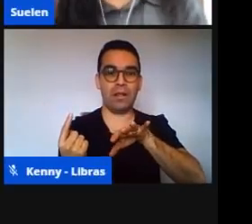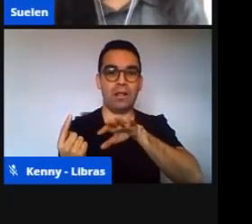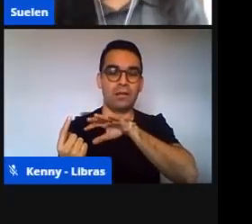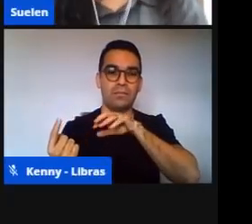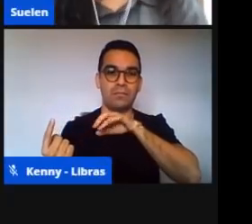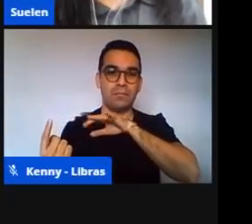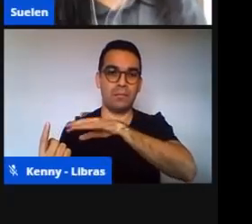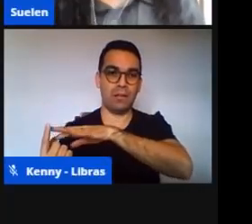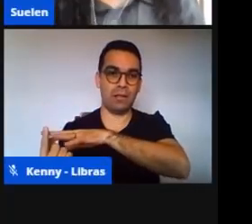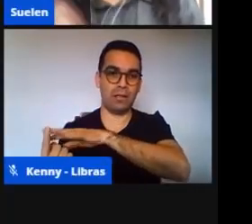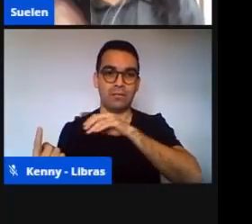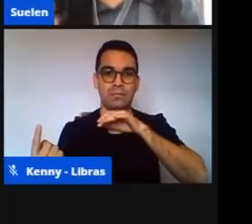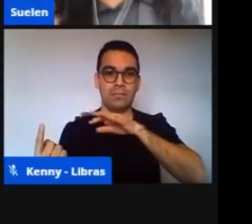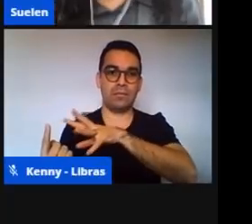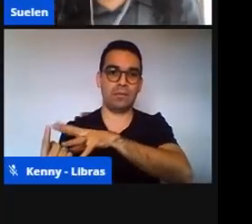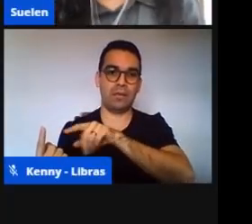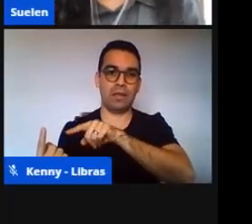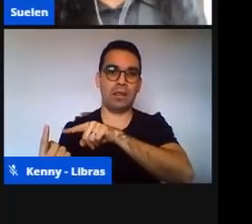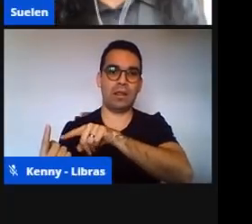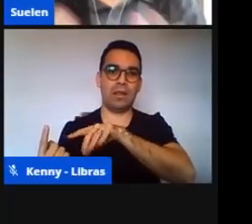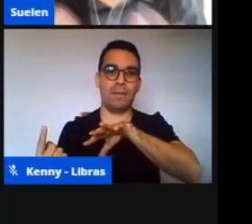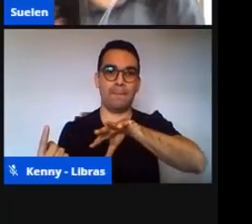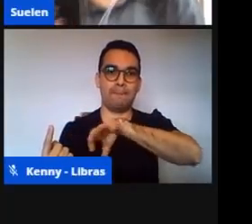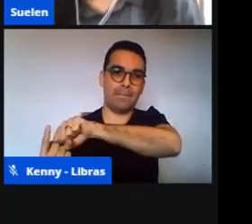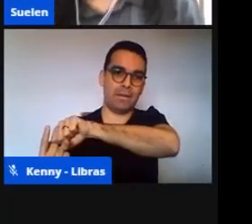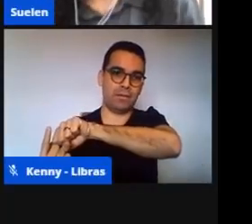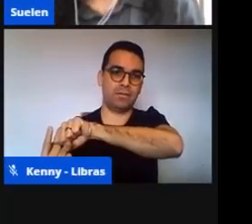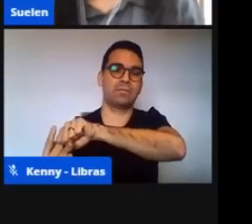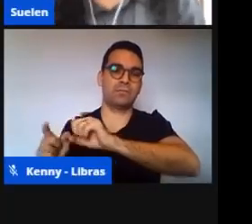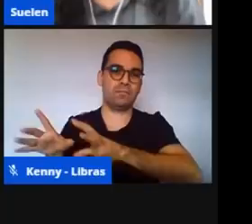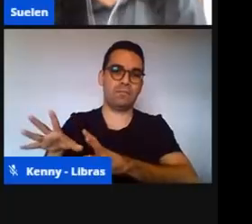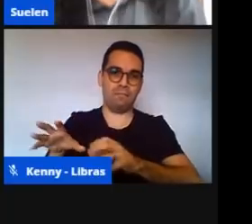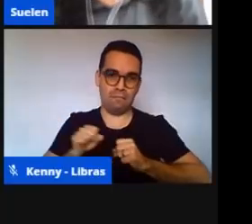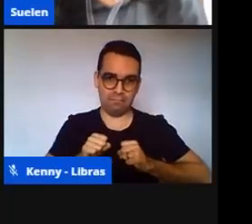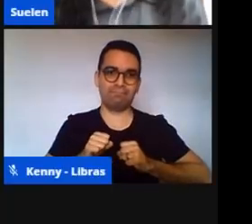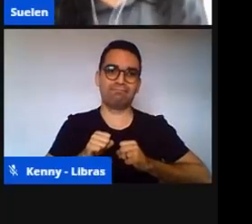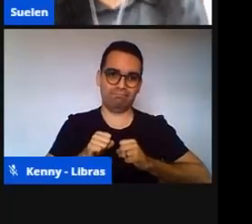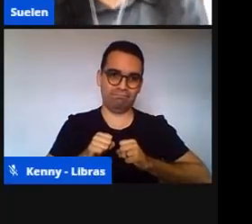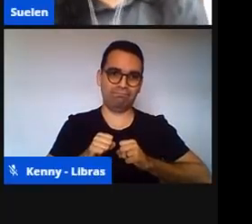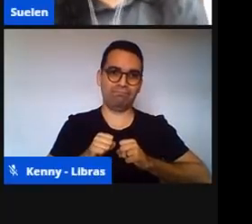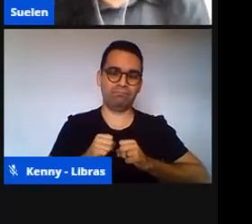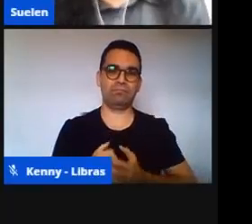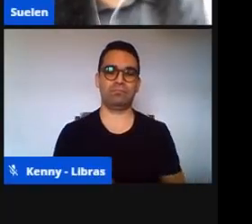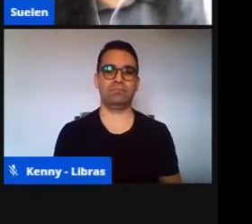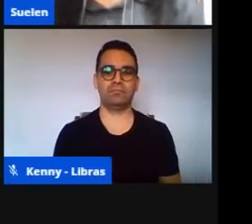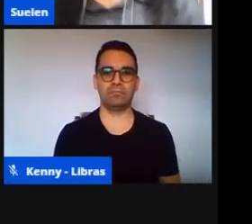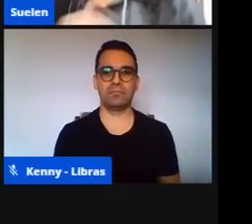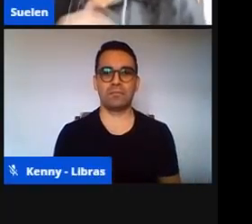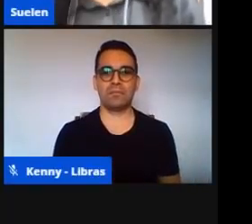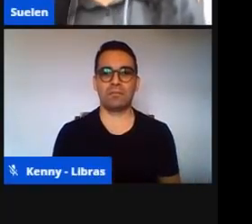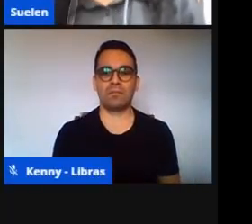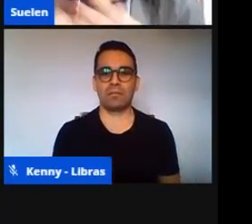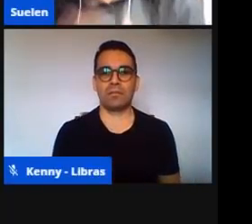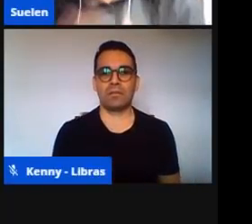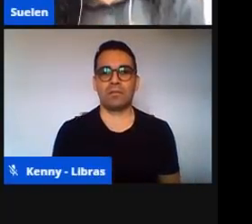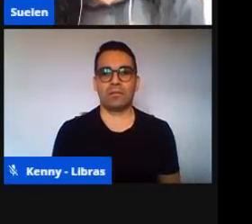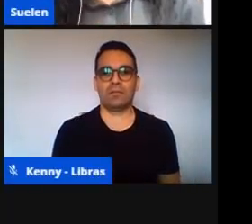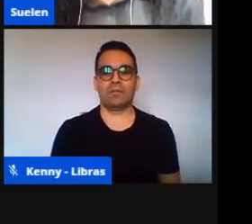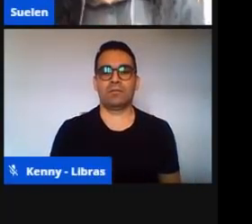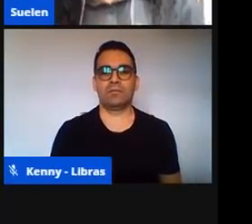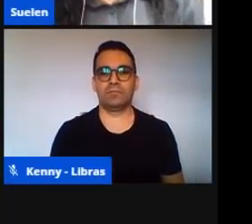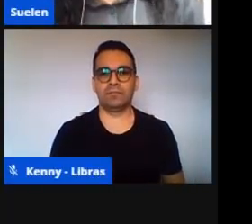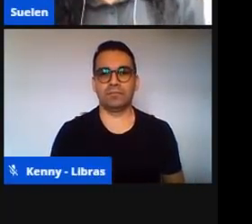ter contaminação onde? Nas superfícies, nos objetos, tá? A gente tem que considerar a área de